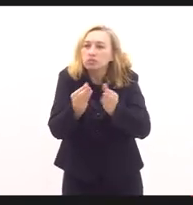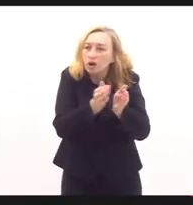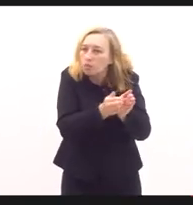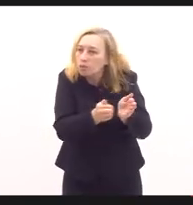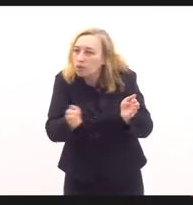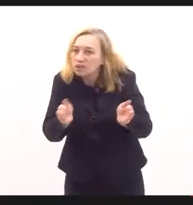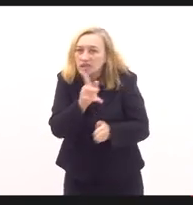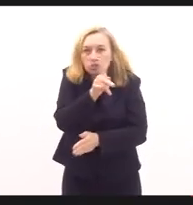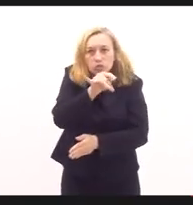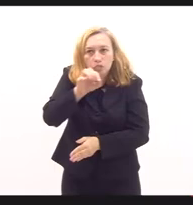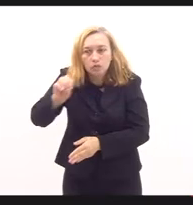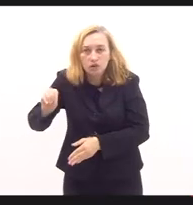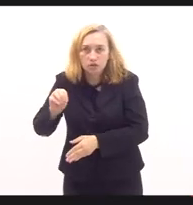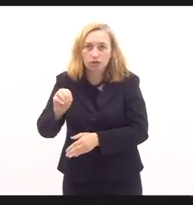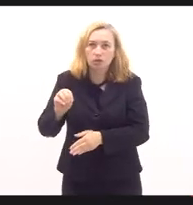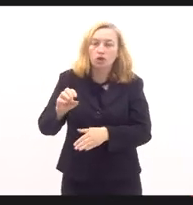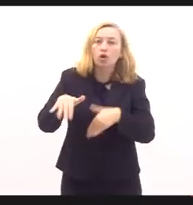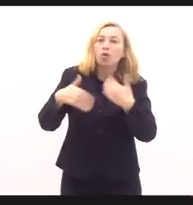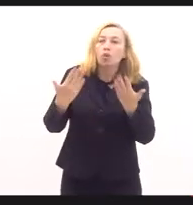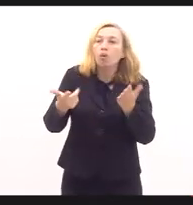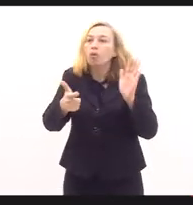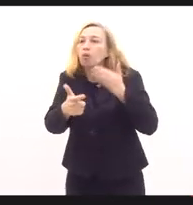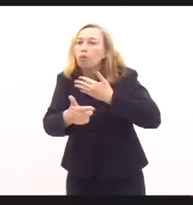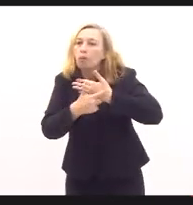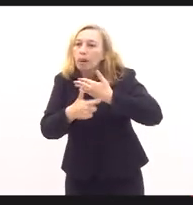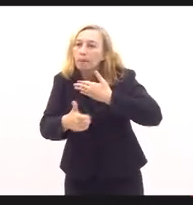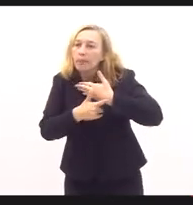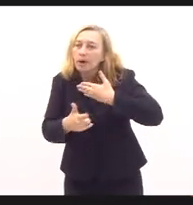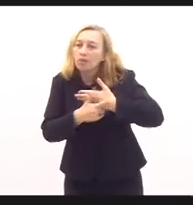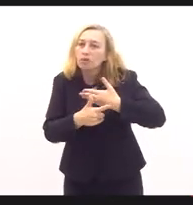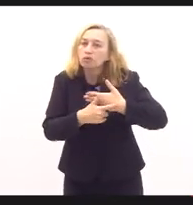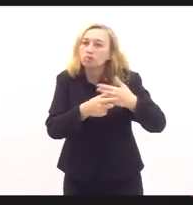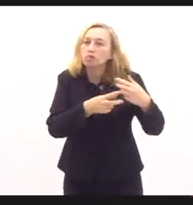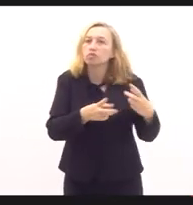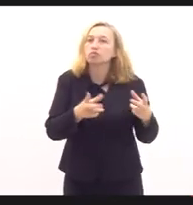do piso, qual foi o papel do observatório.